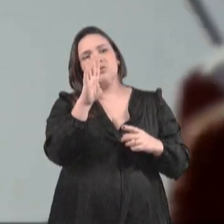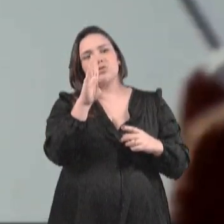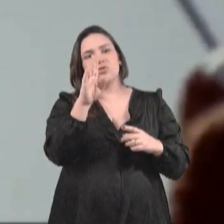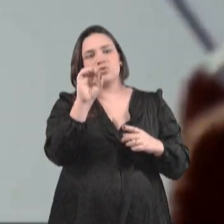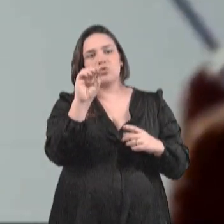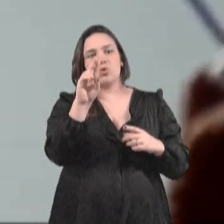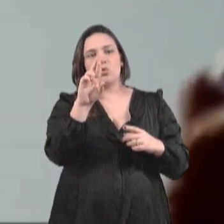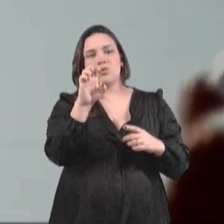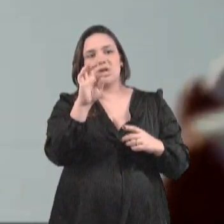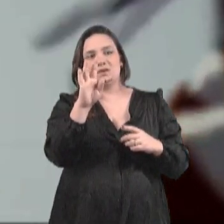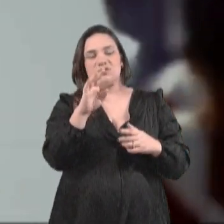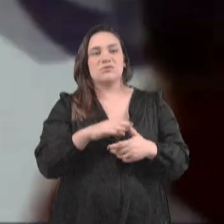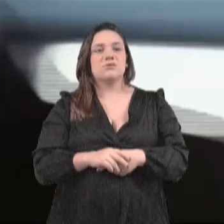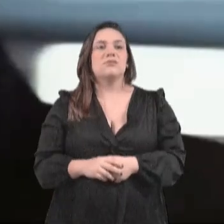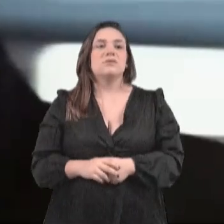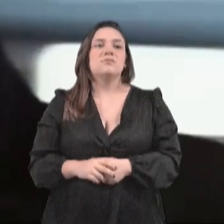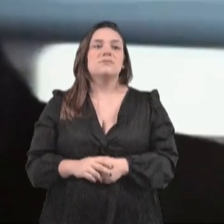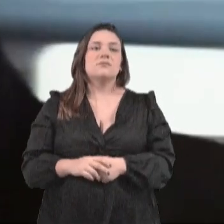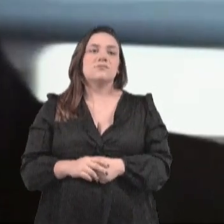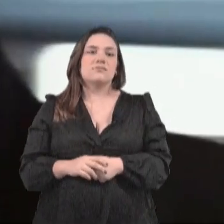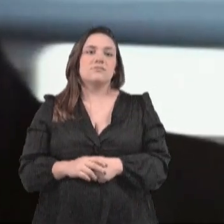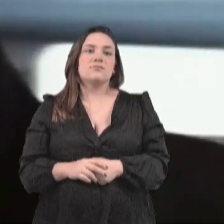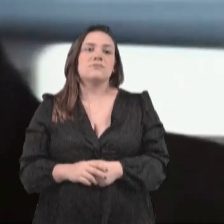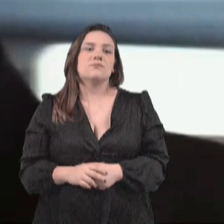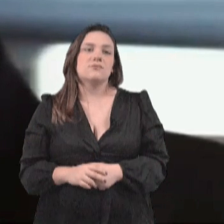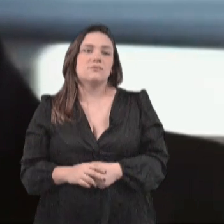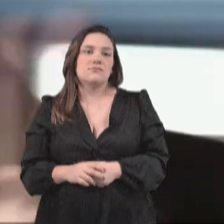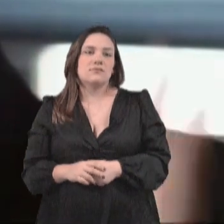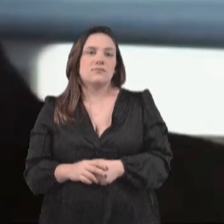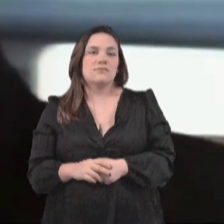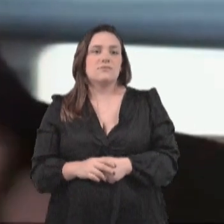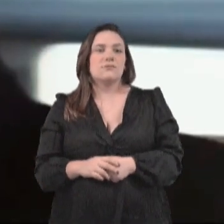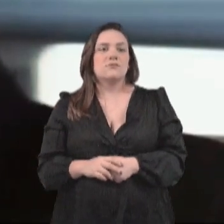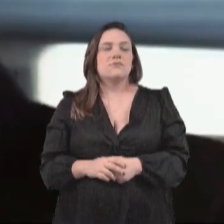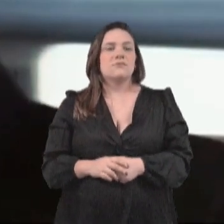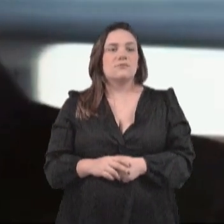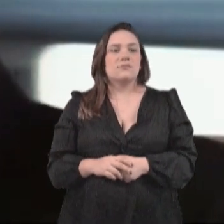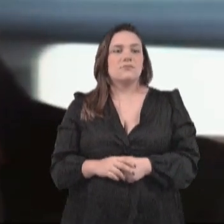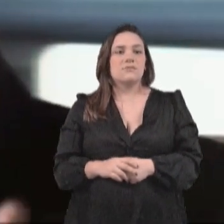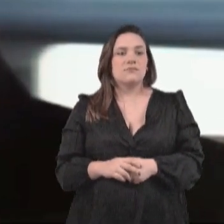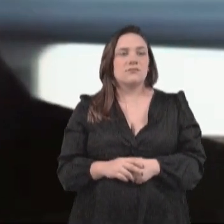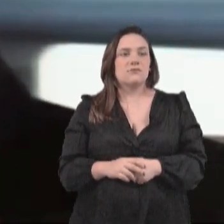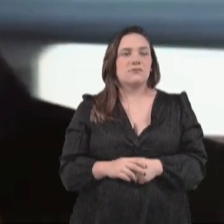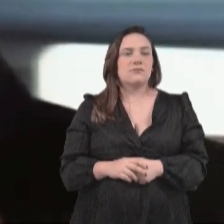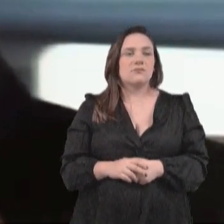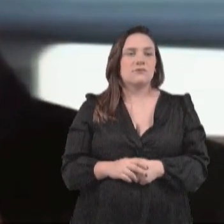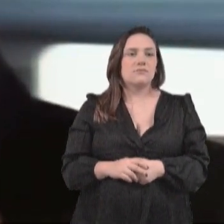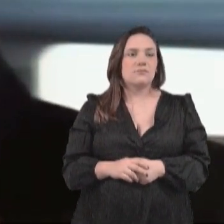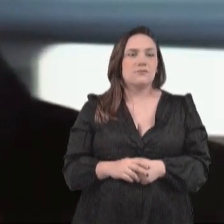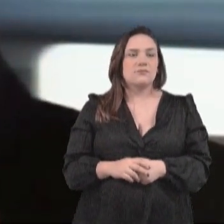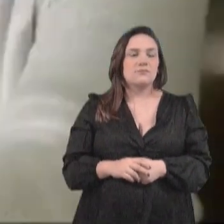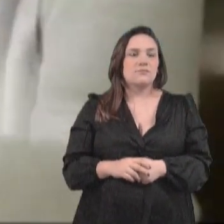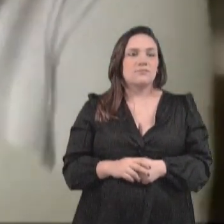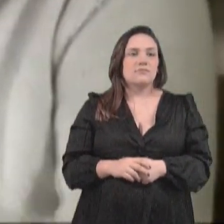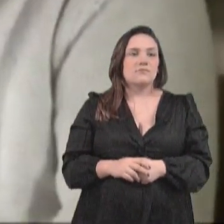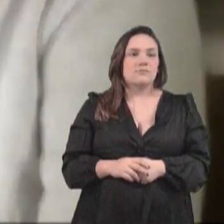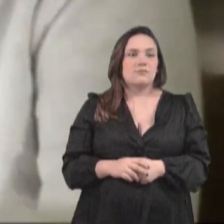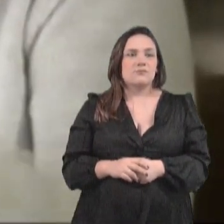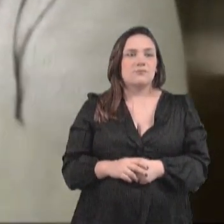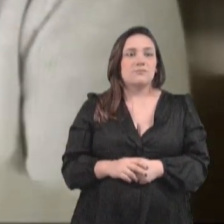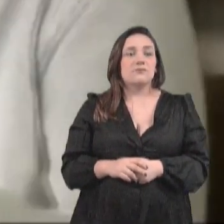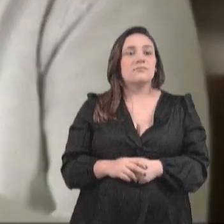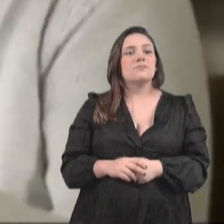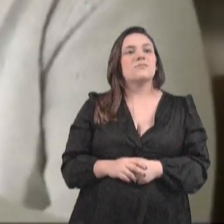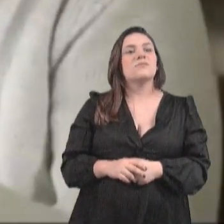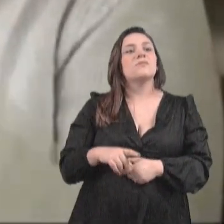The war had one commander from the beginning to the end on the Paraguayan side. O Solano Lopes